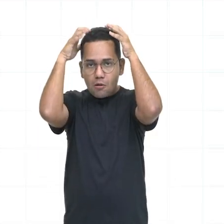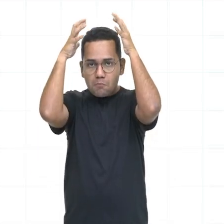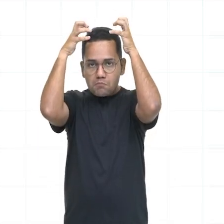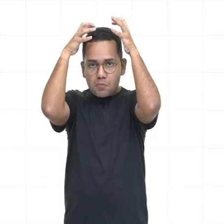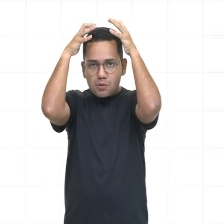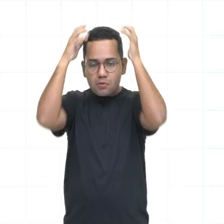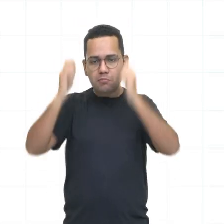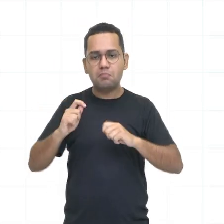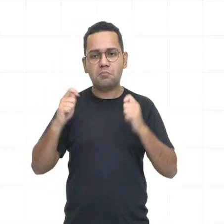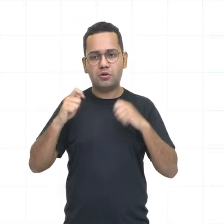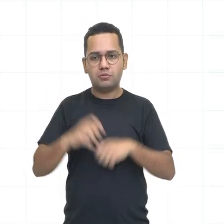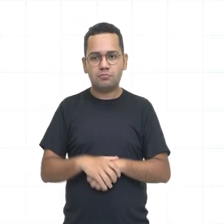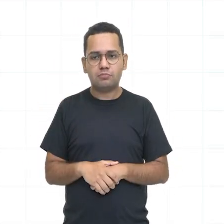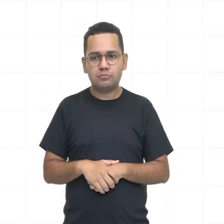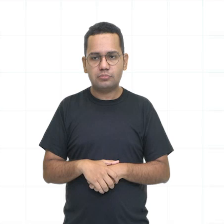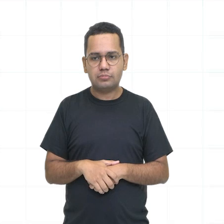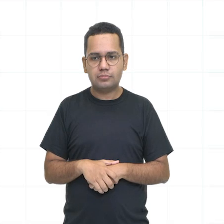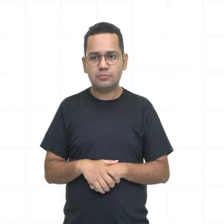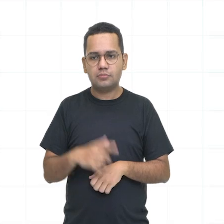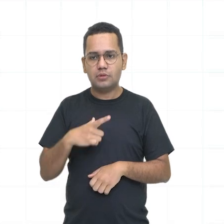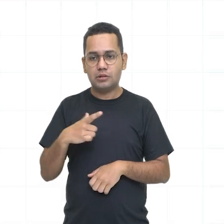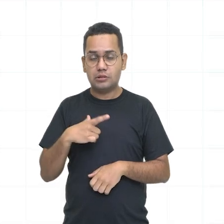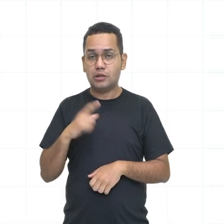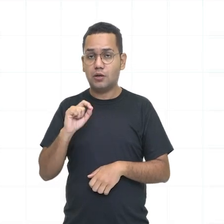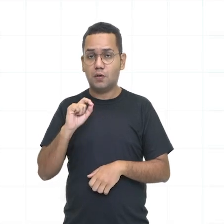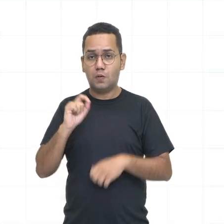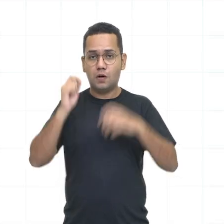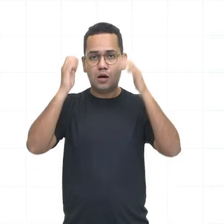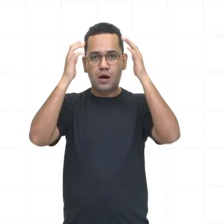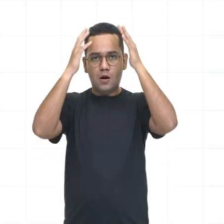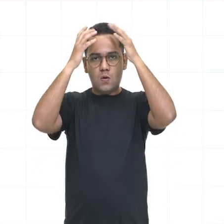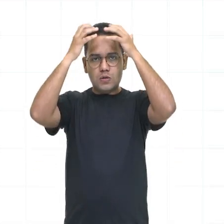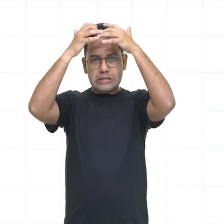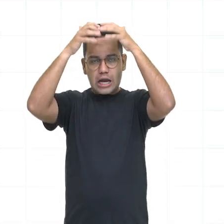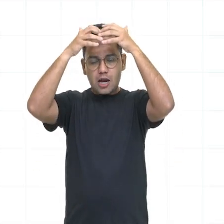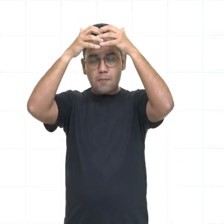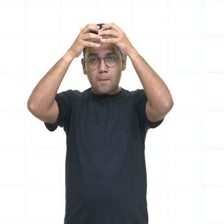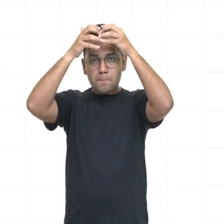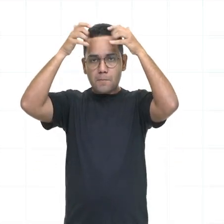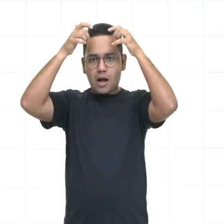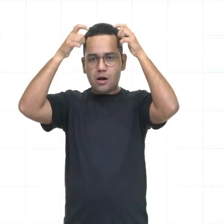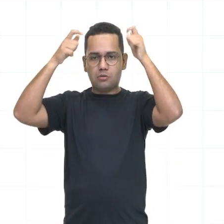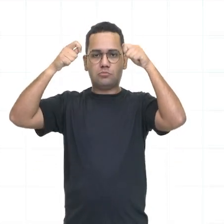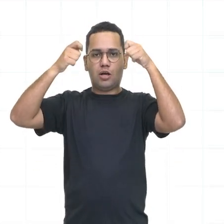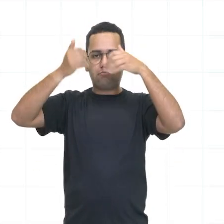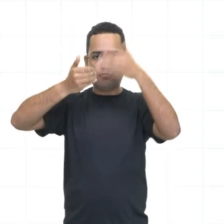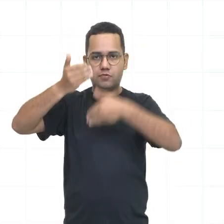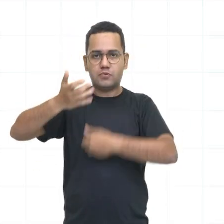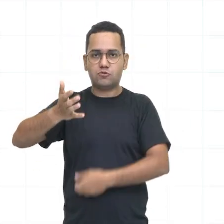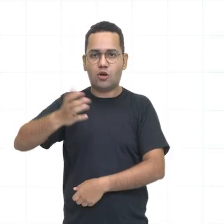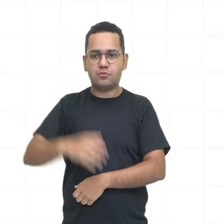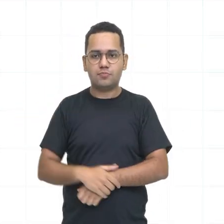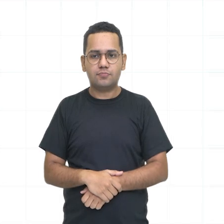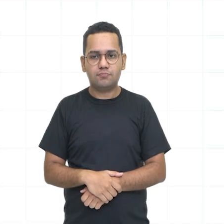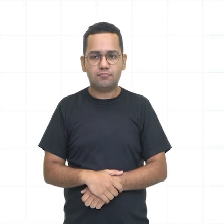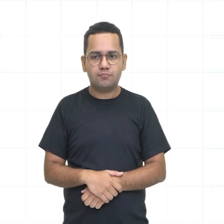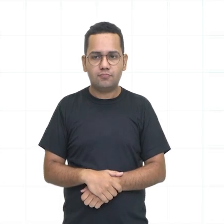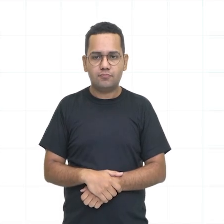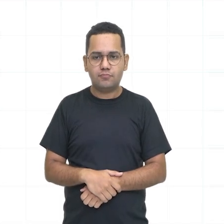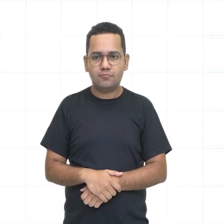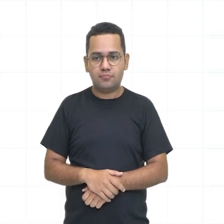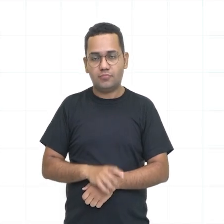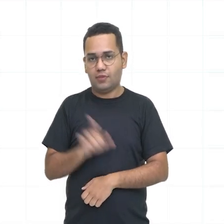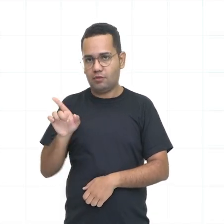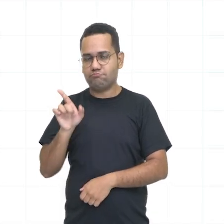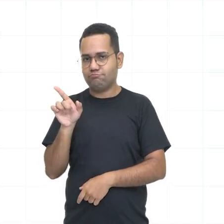que conseguiu alojar um cérebro maior e mais desenvolvido, e daí teria sido o pulo para